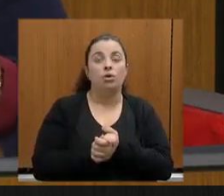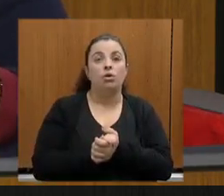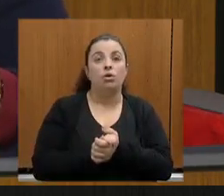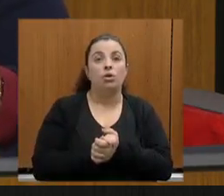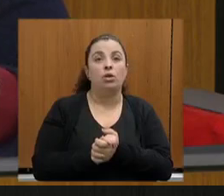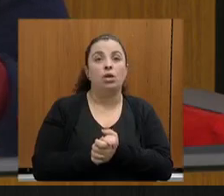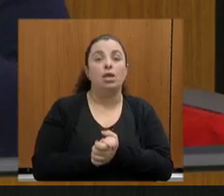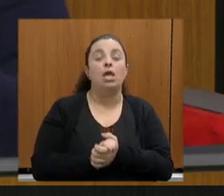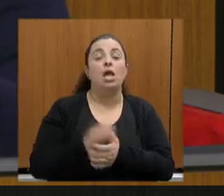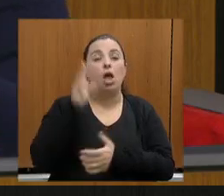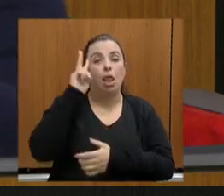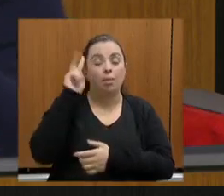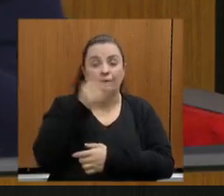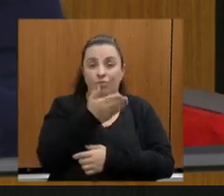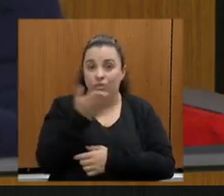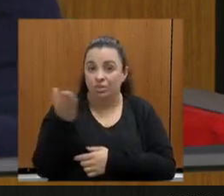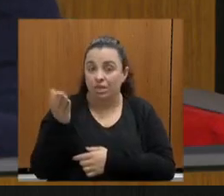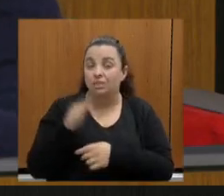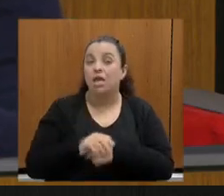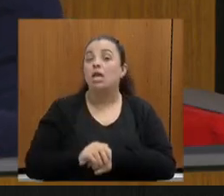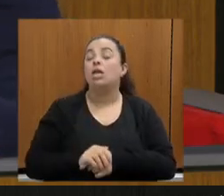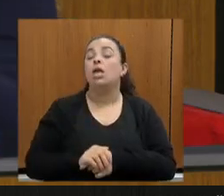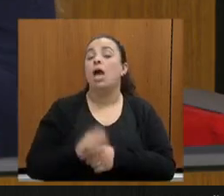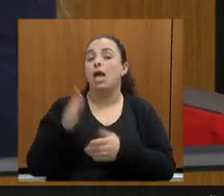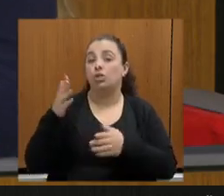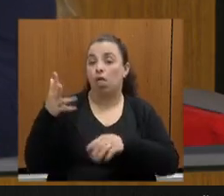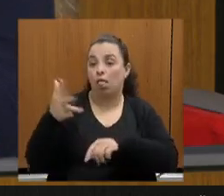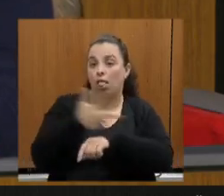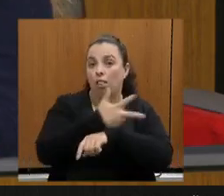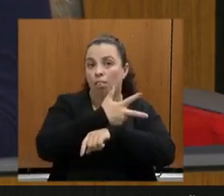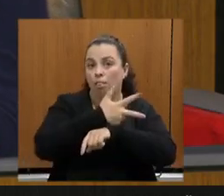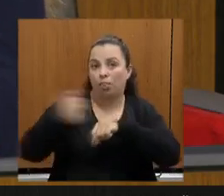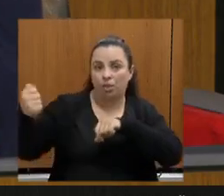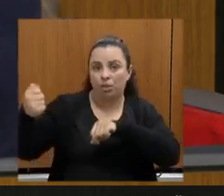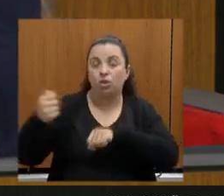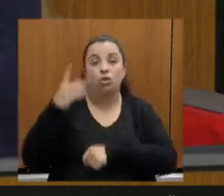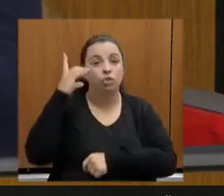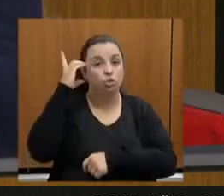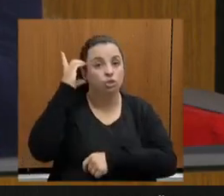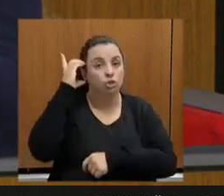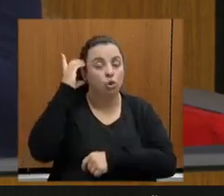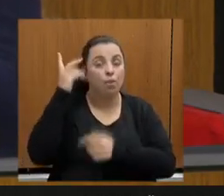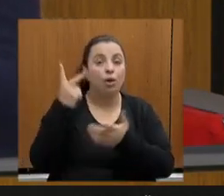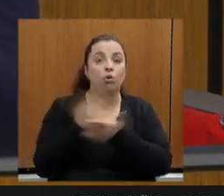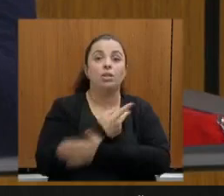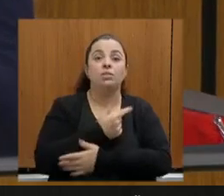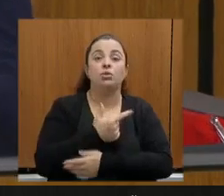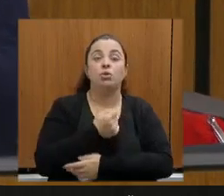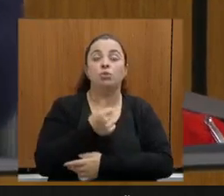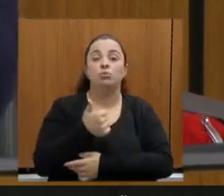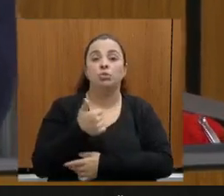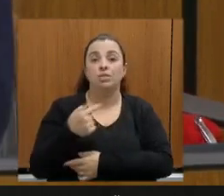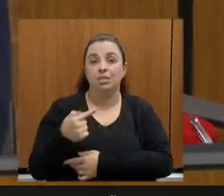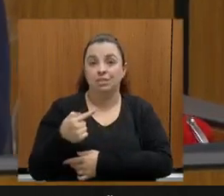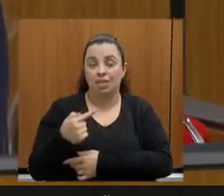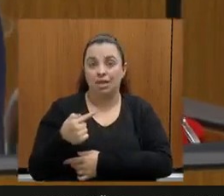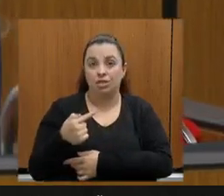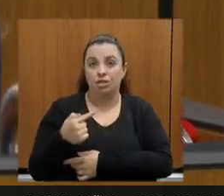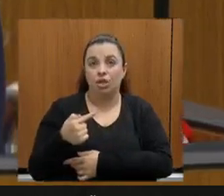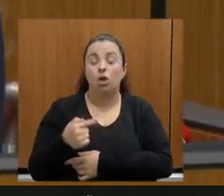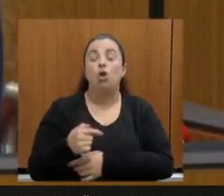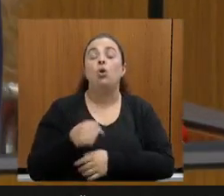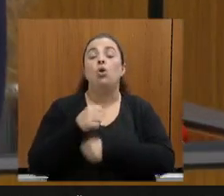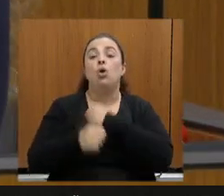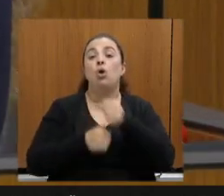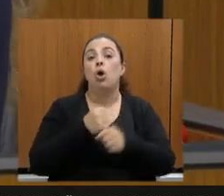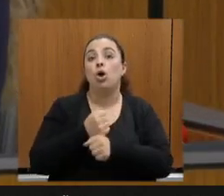mandato da presidenta Dilma aconteceu em 2016 em 2017 quem presidiu o Brasil se chamava Michel